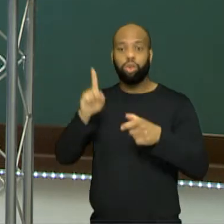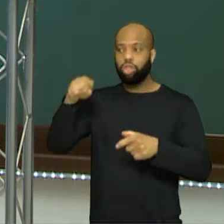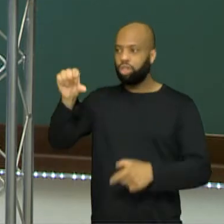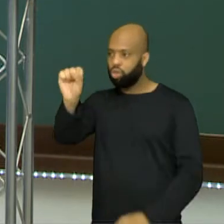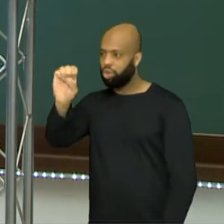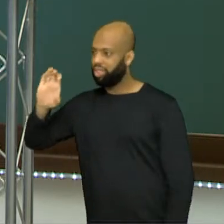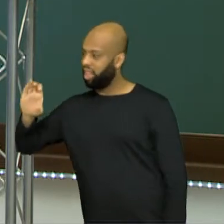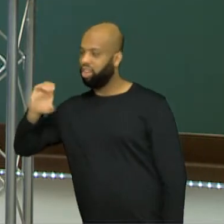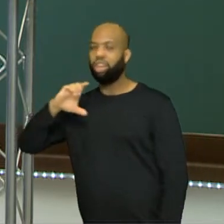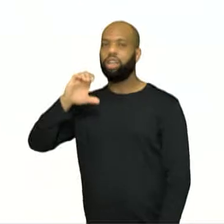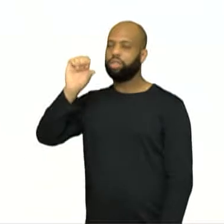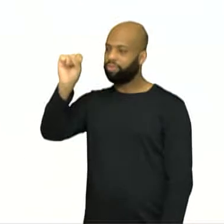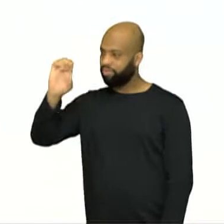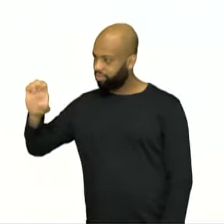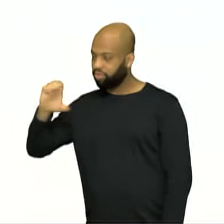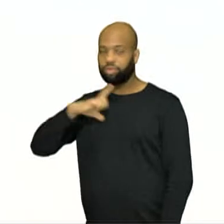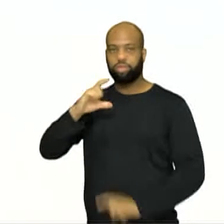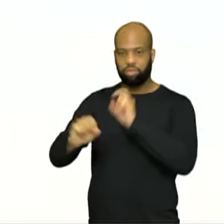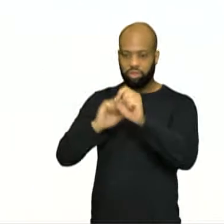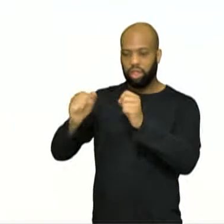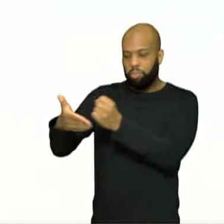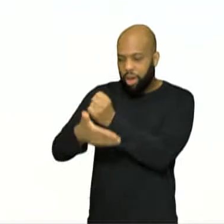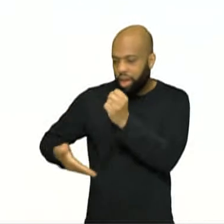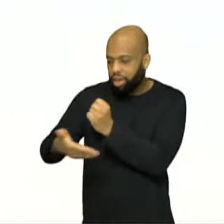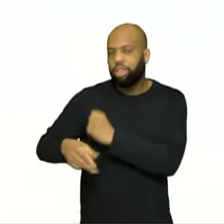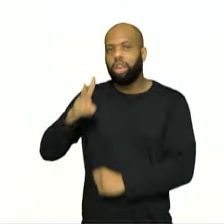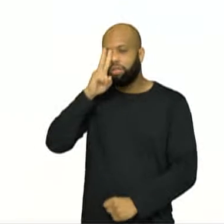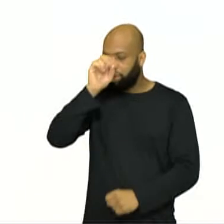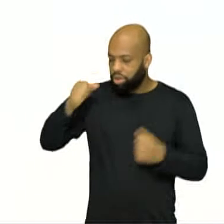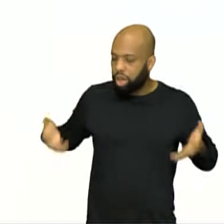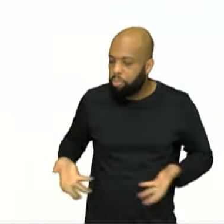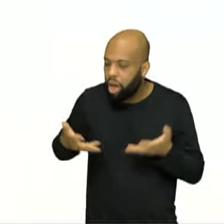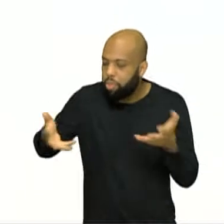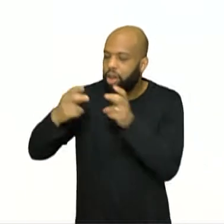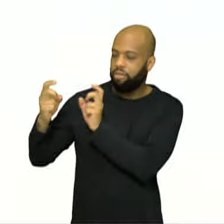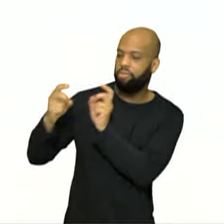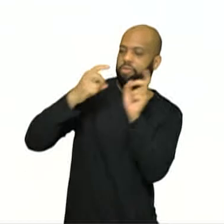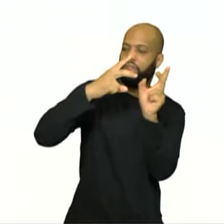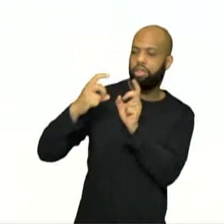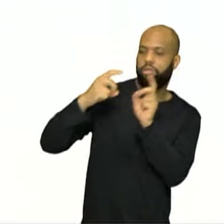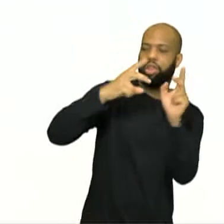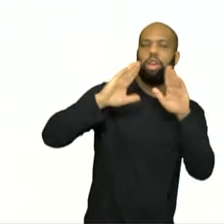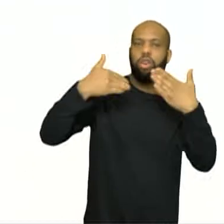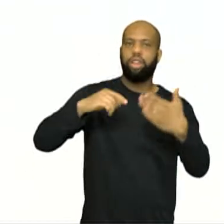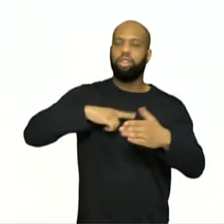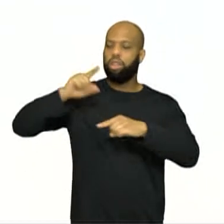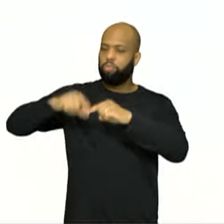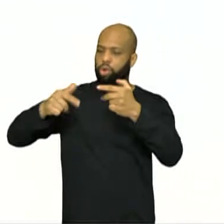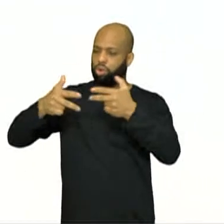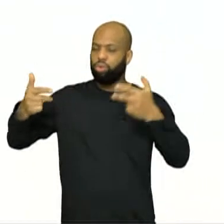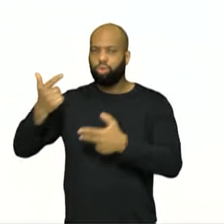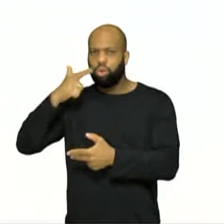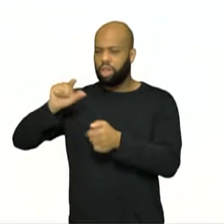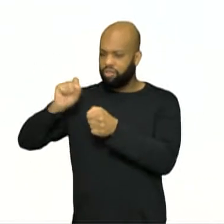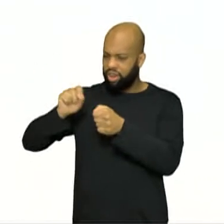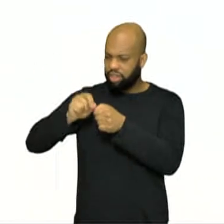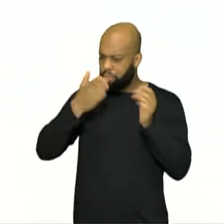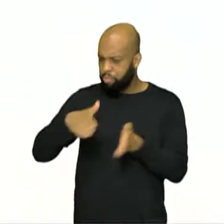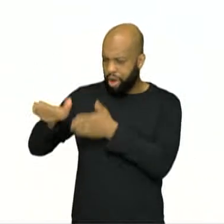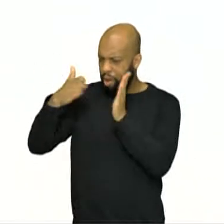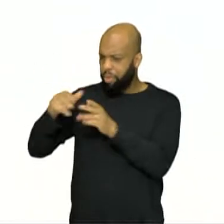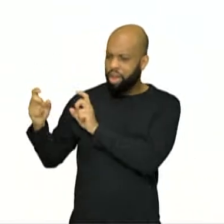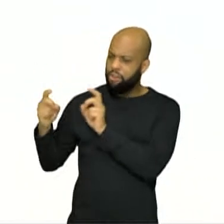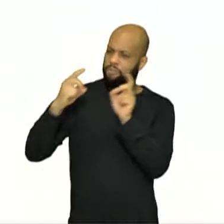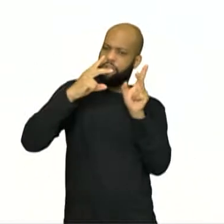esta base, essa força para a estrutura de exportação. Então, um volume de produtos muito grande, mas um volume